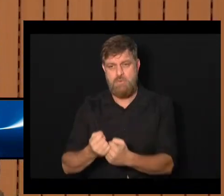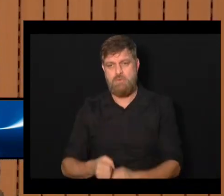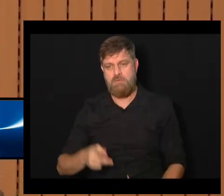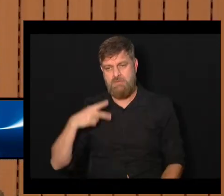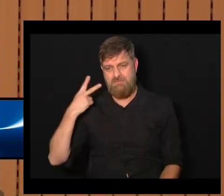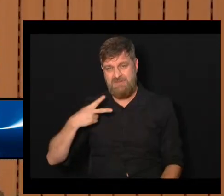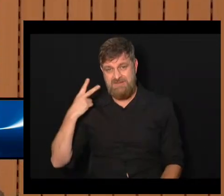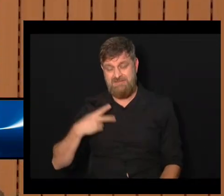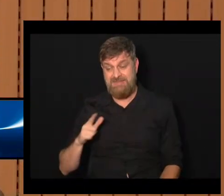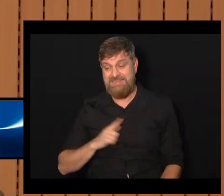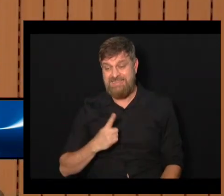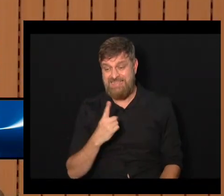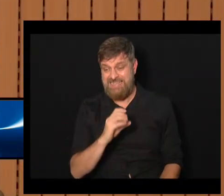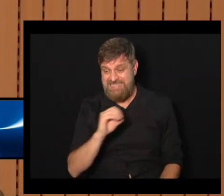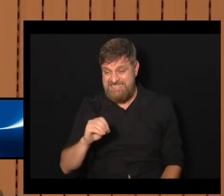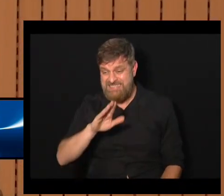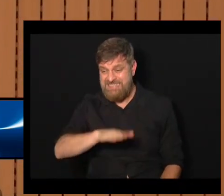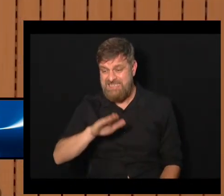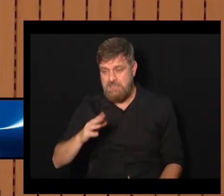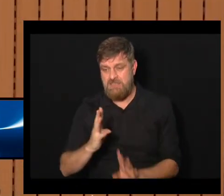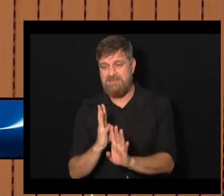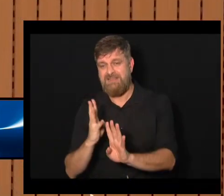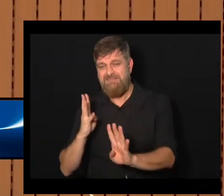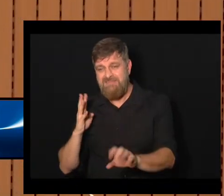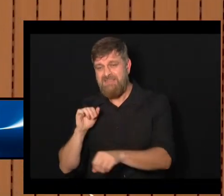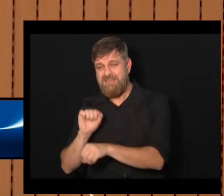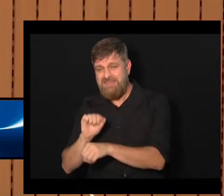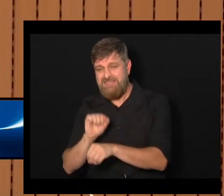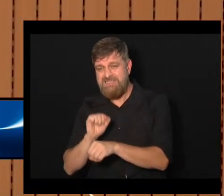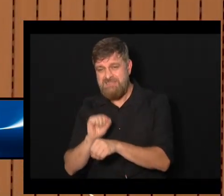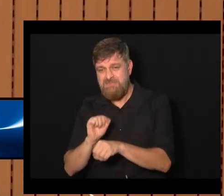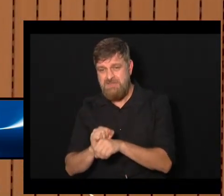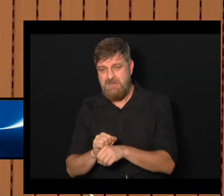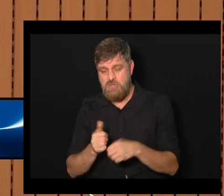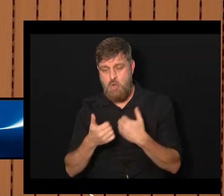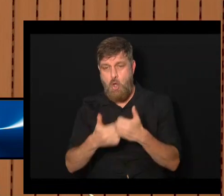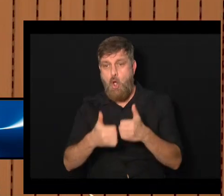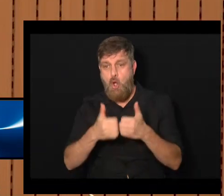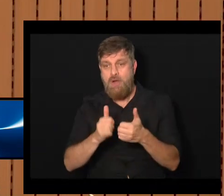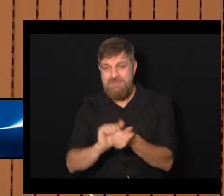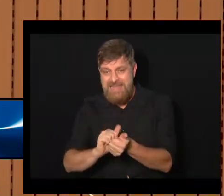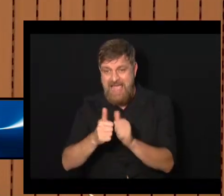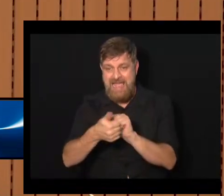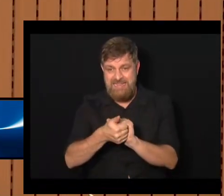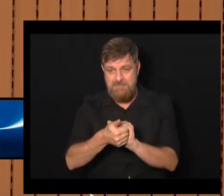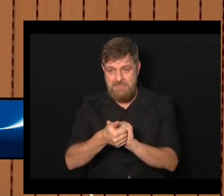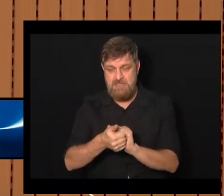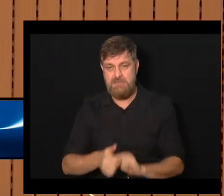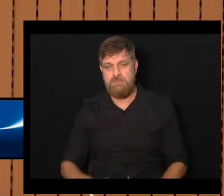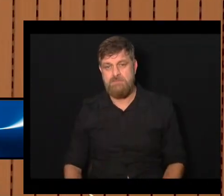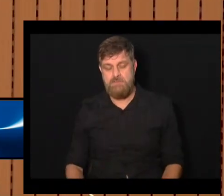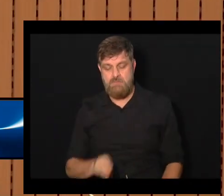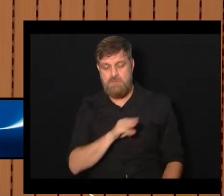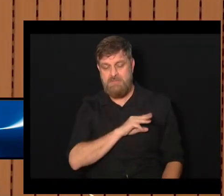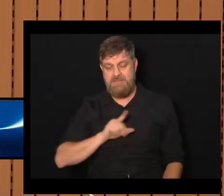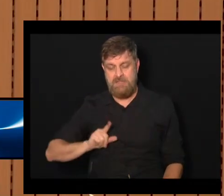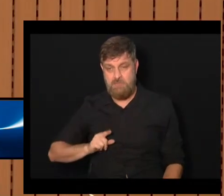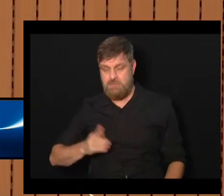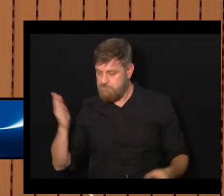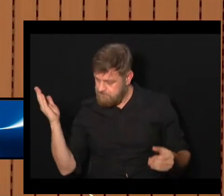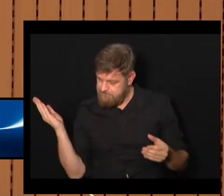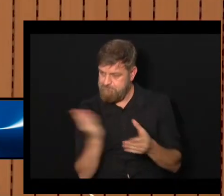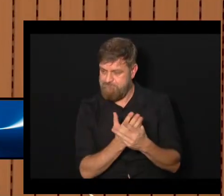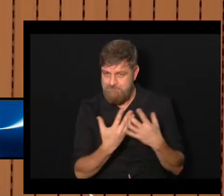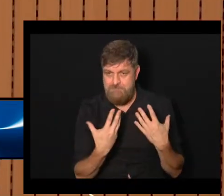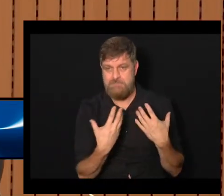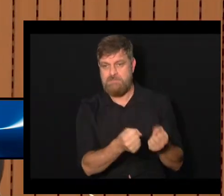mais de 100 crianças na fila de espera para o transporte adaptado em Campinas. O Ministério Público decidiu, então, abrir um inquérito civil público, com